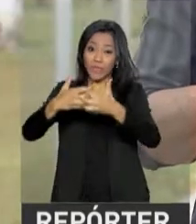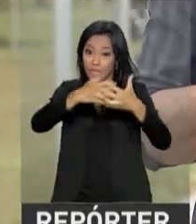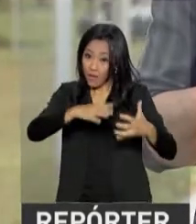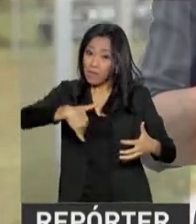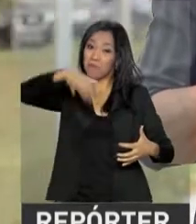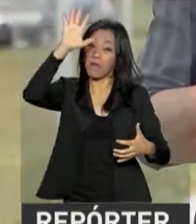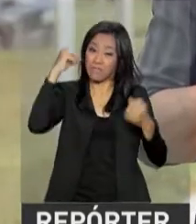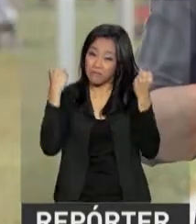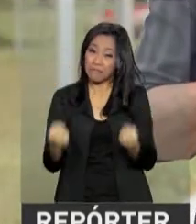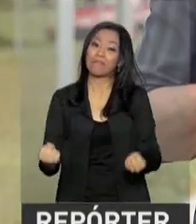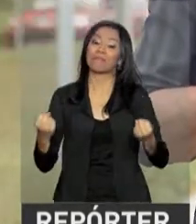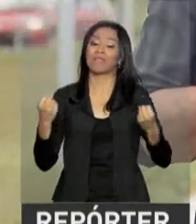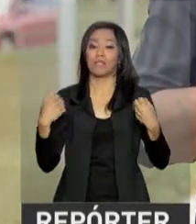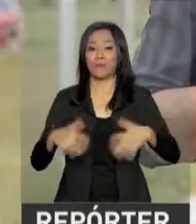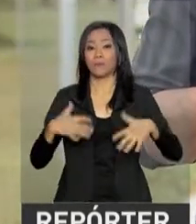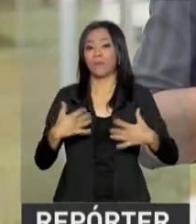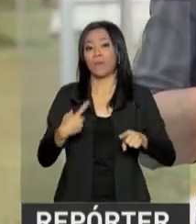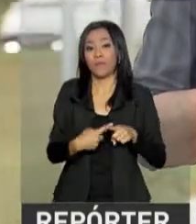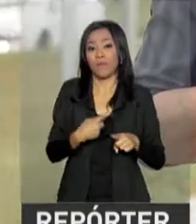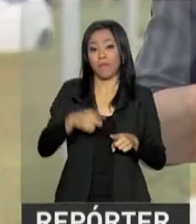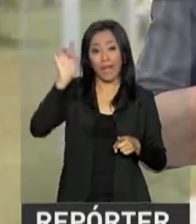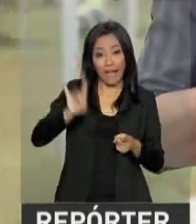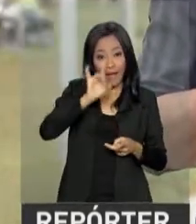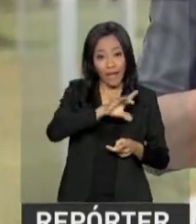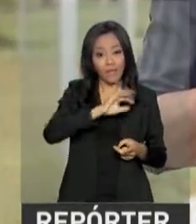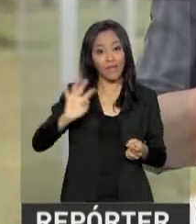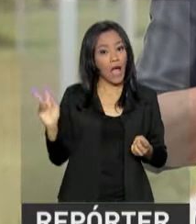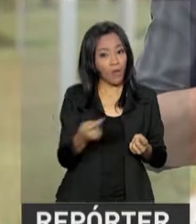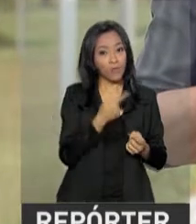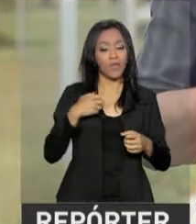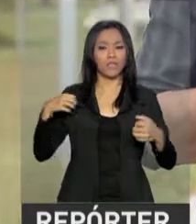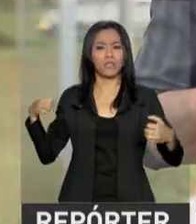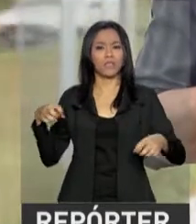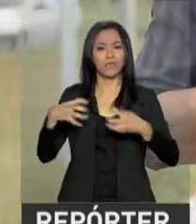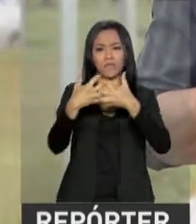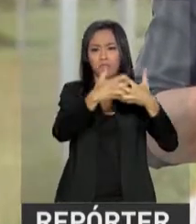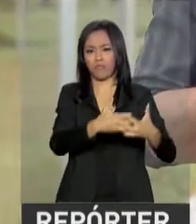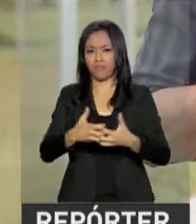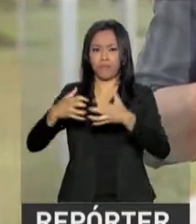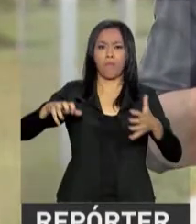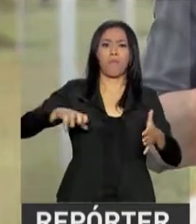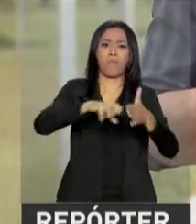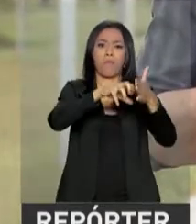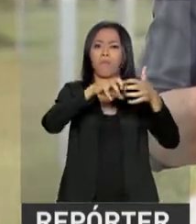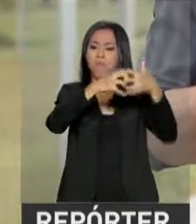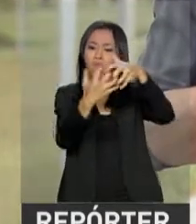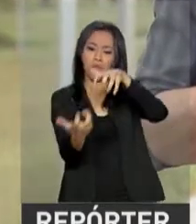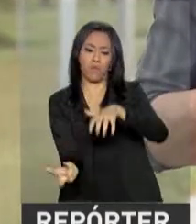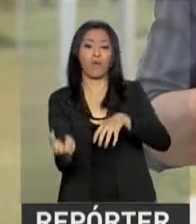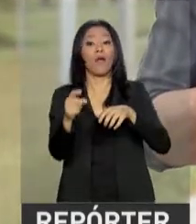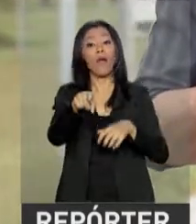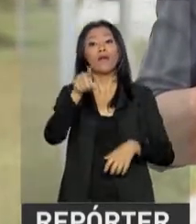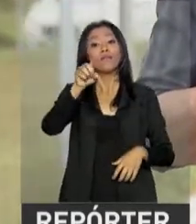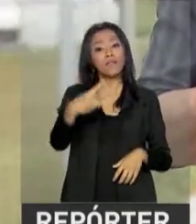pesam nessa estatística isso porque para cada acidente que causou a morte do condutor de uma carreta por exemplo a média é de mais